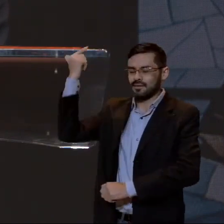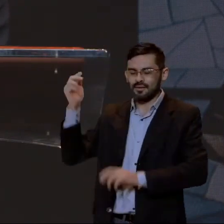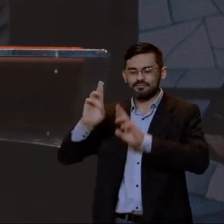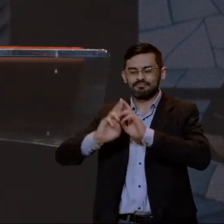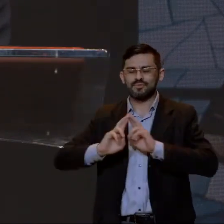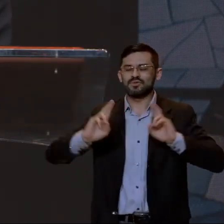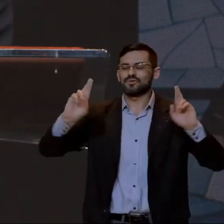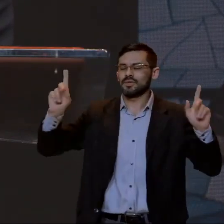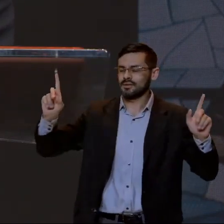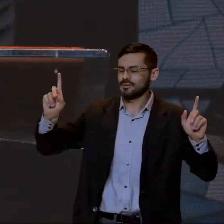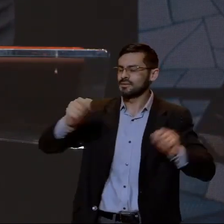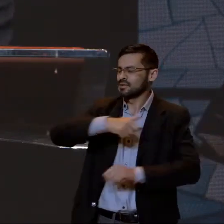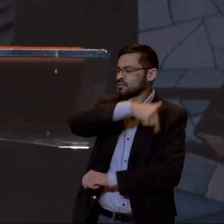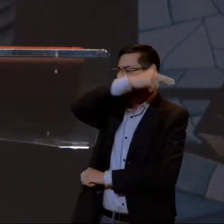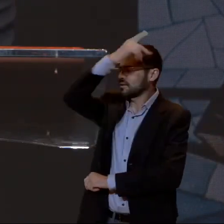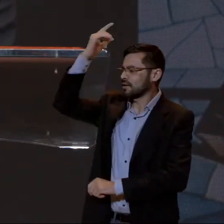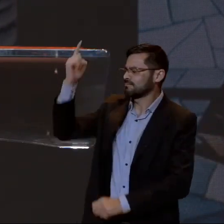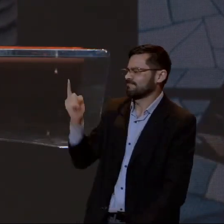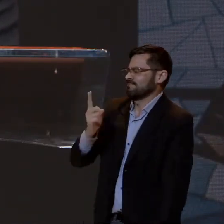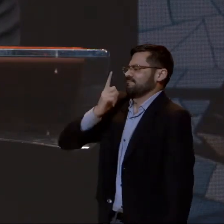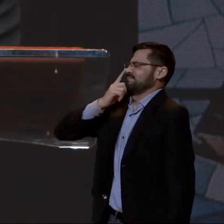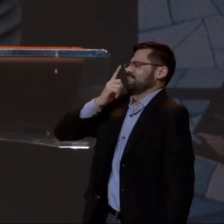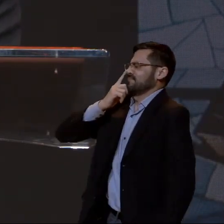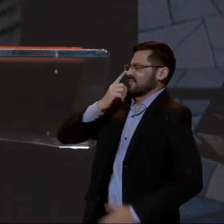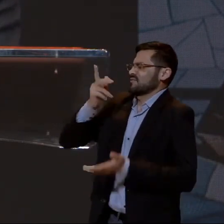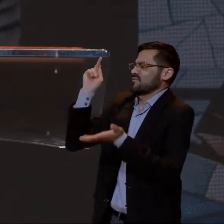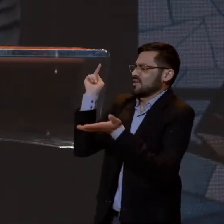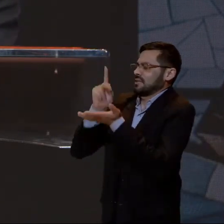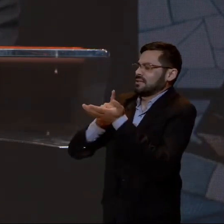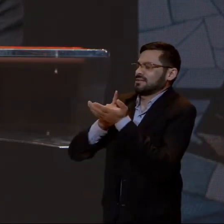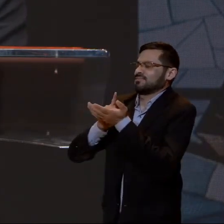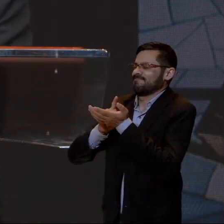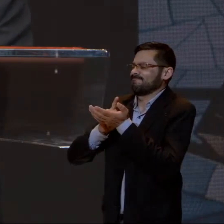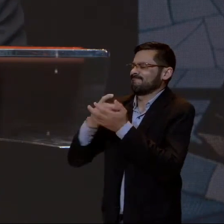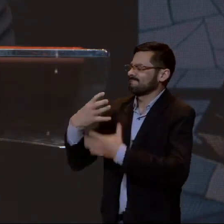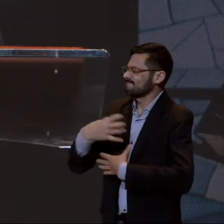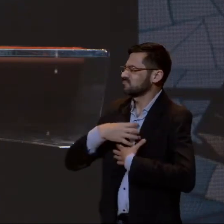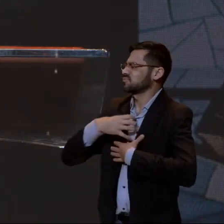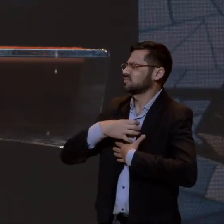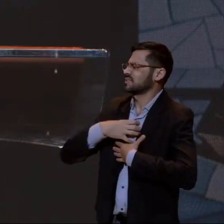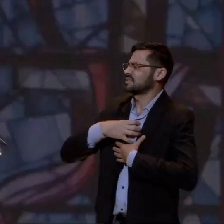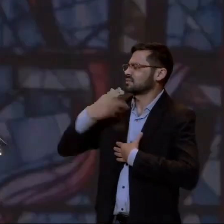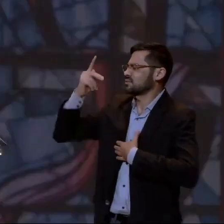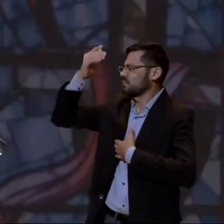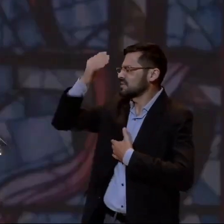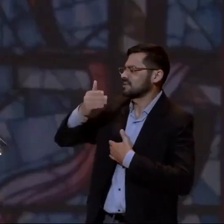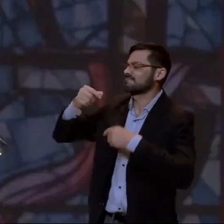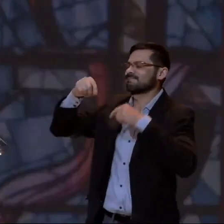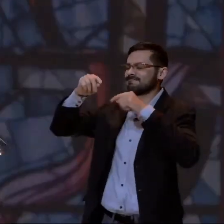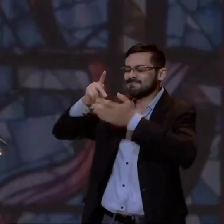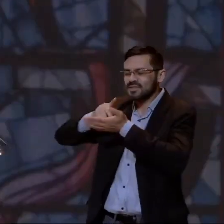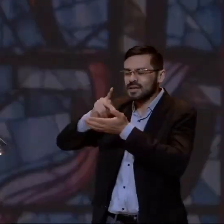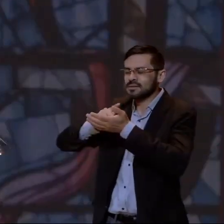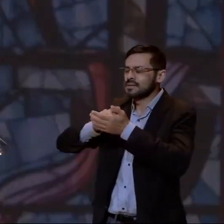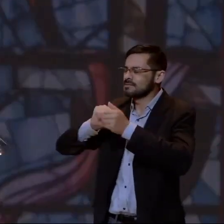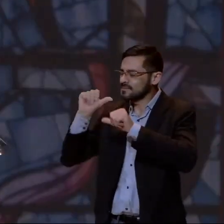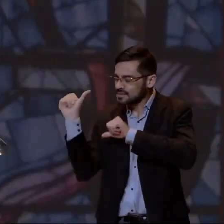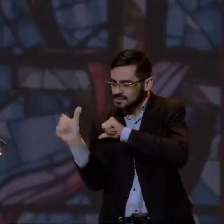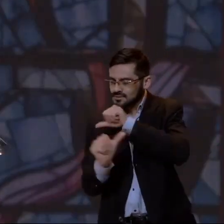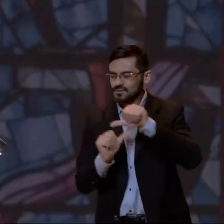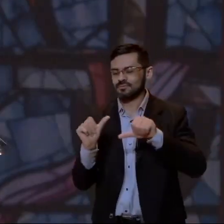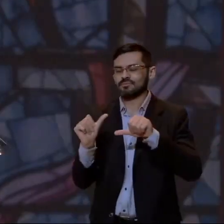diferente, um Natal de intimidade, um Natal significativo, um Natal